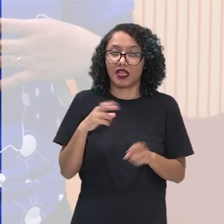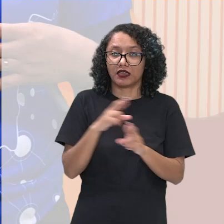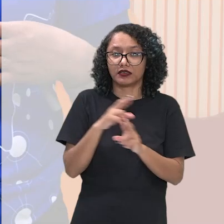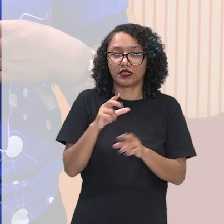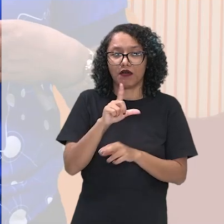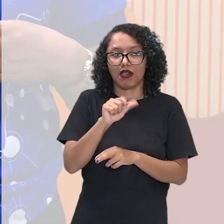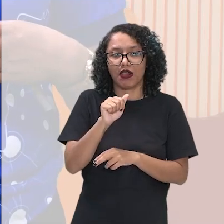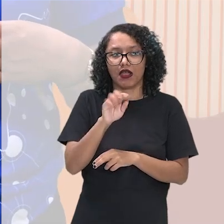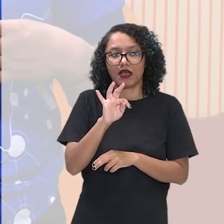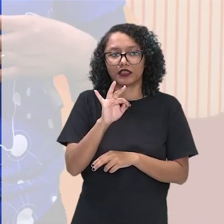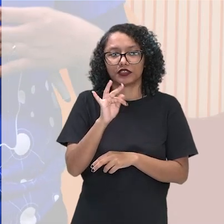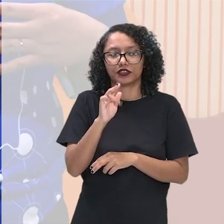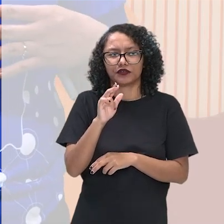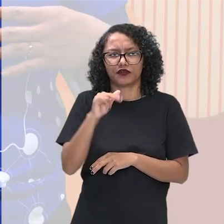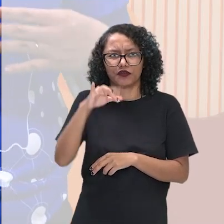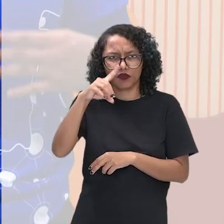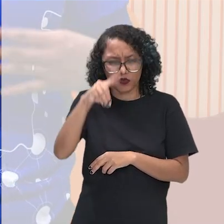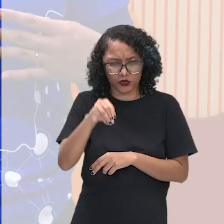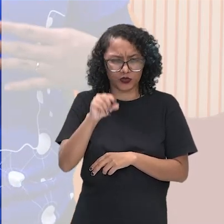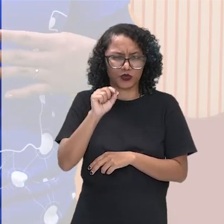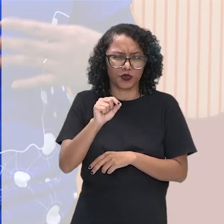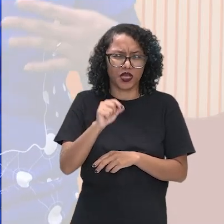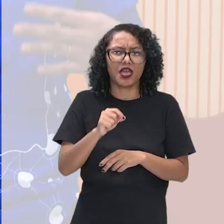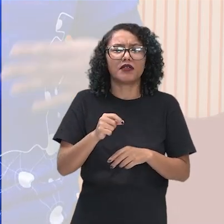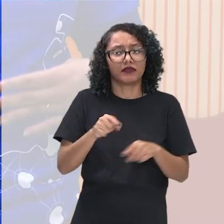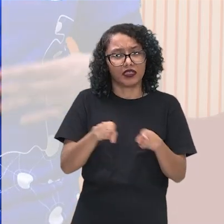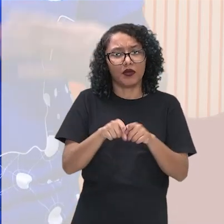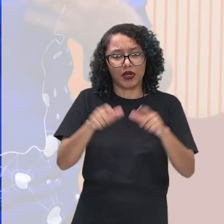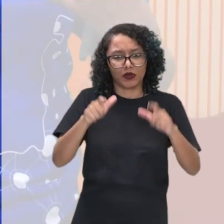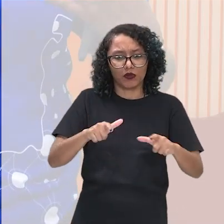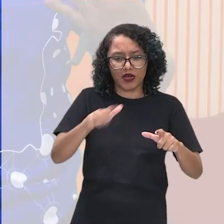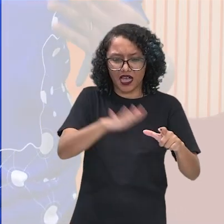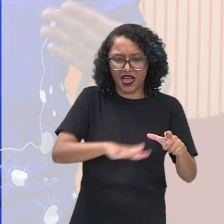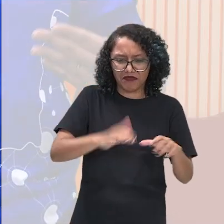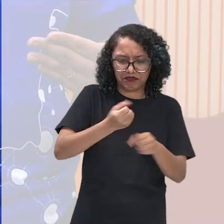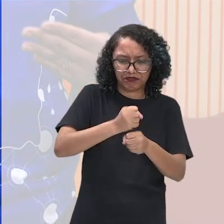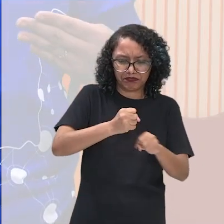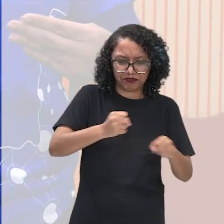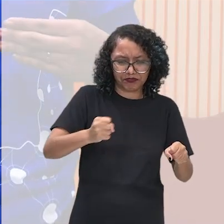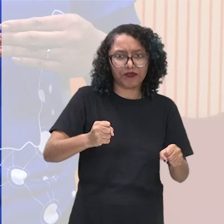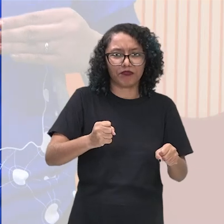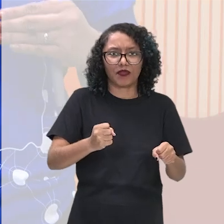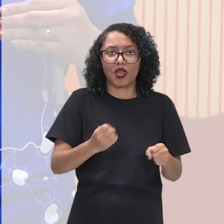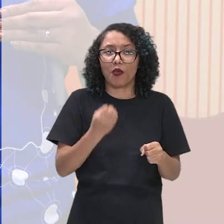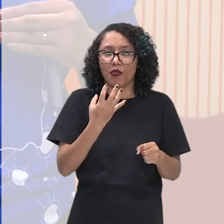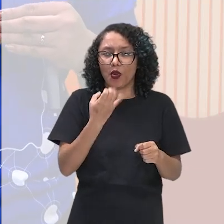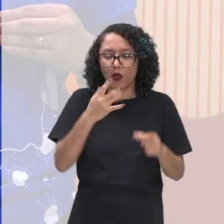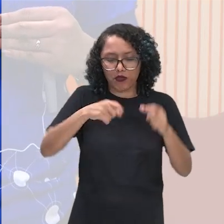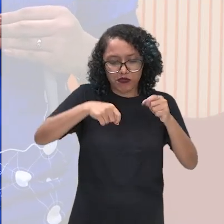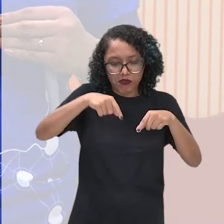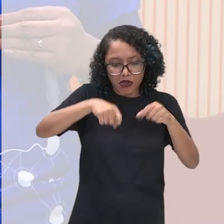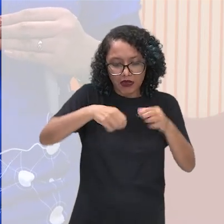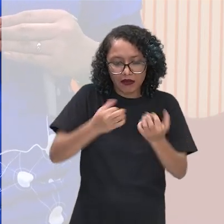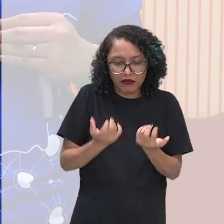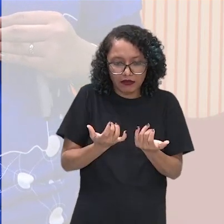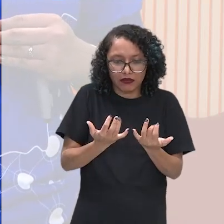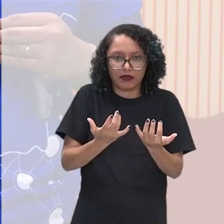grandes propriedades rurais que vai servir de base para a produção da monocultura, que